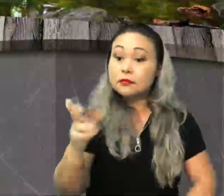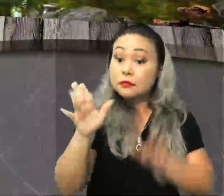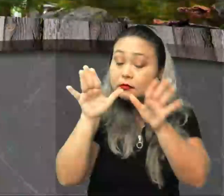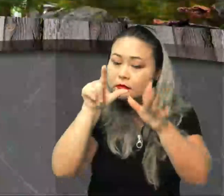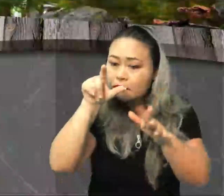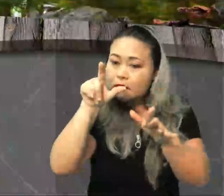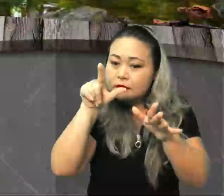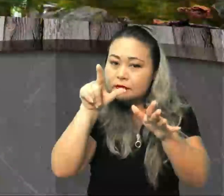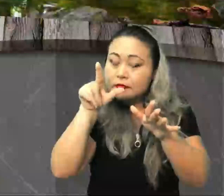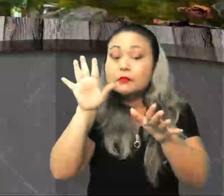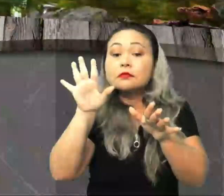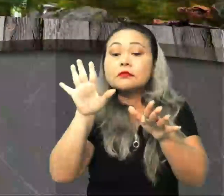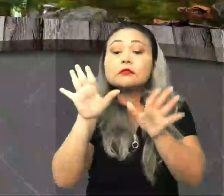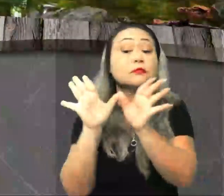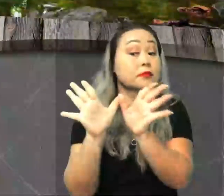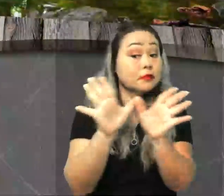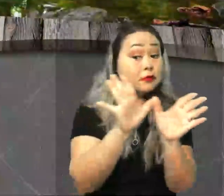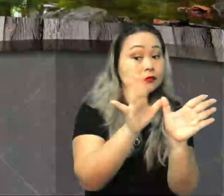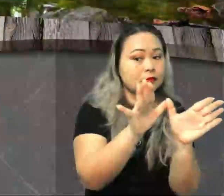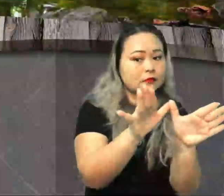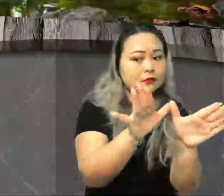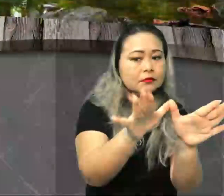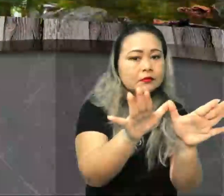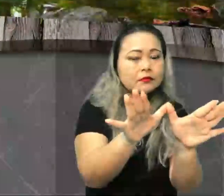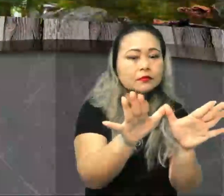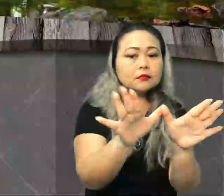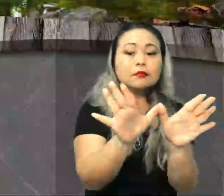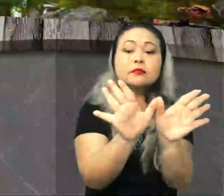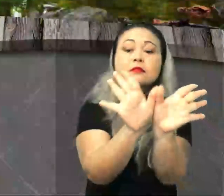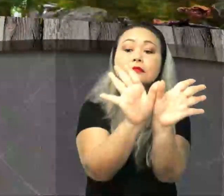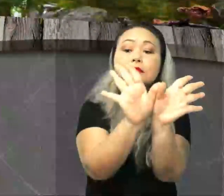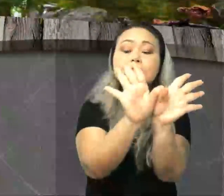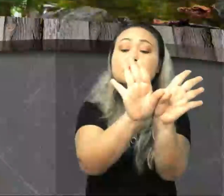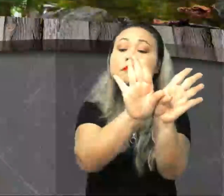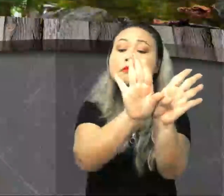aves... as borboletas, elas vão pousar com as asinhas